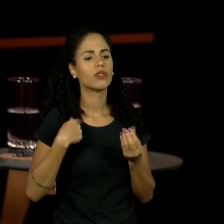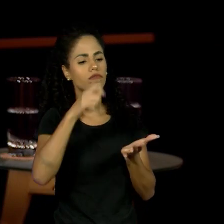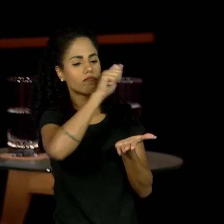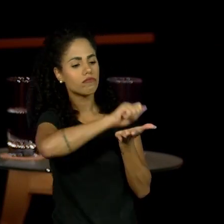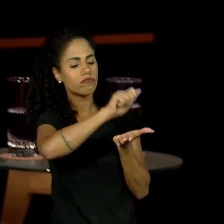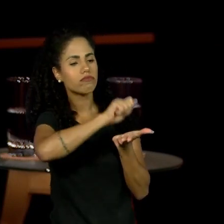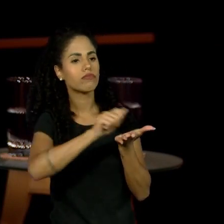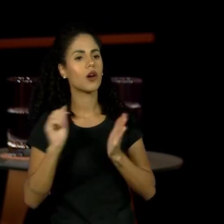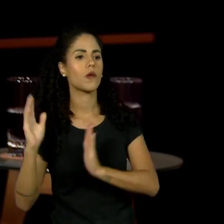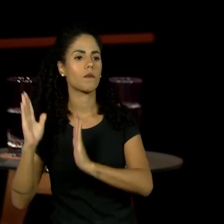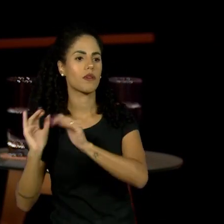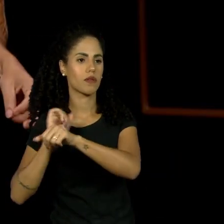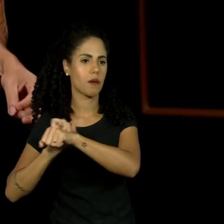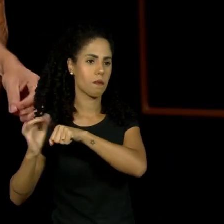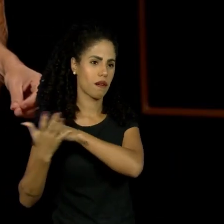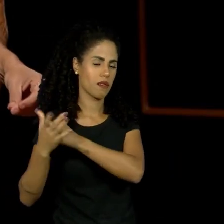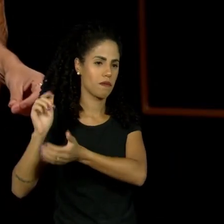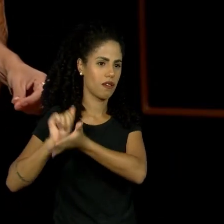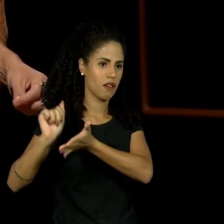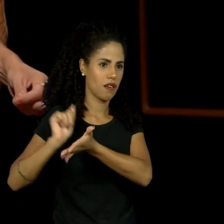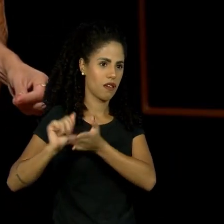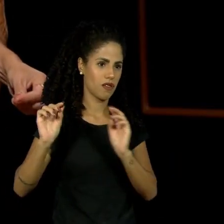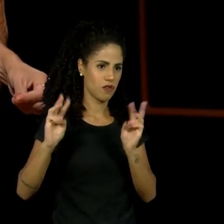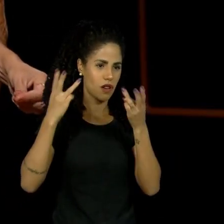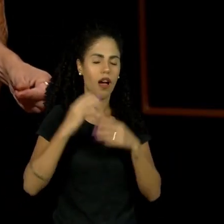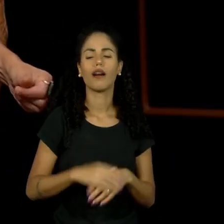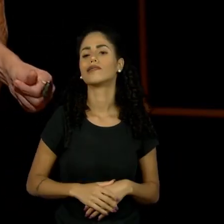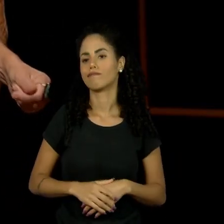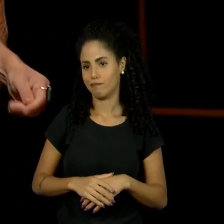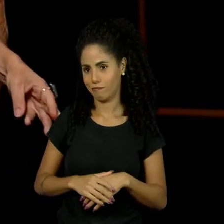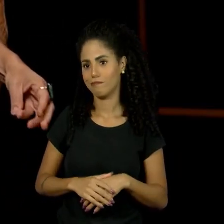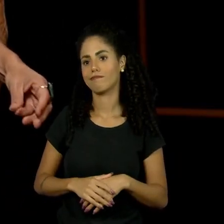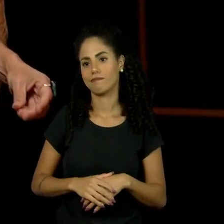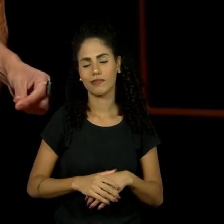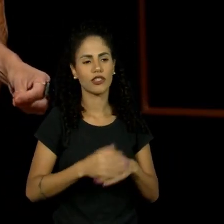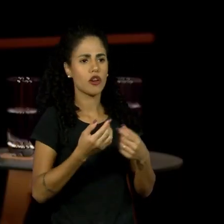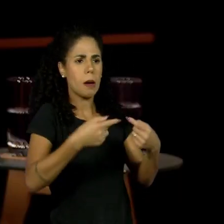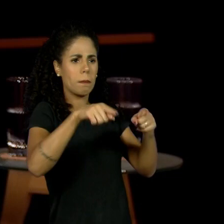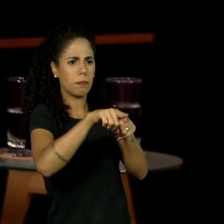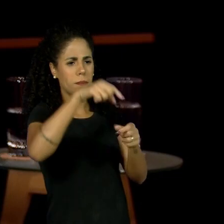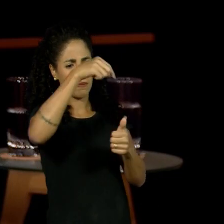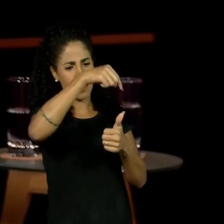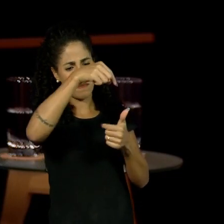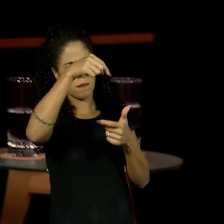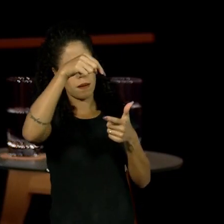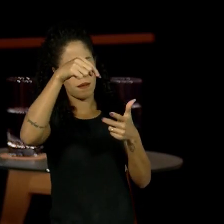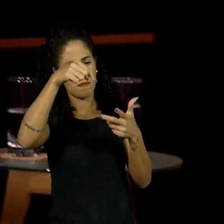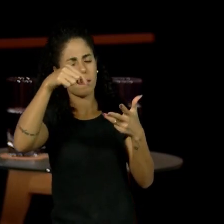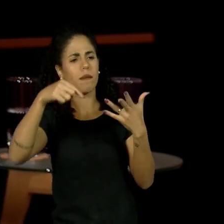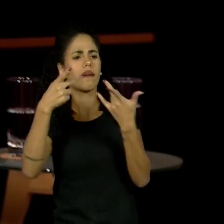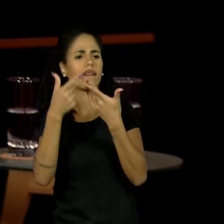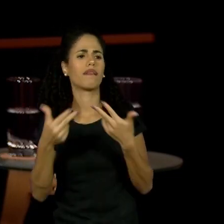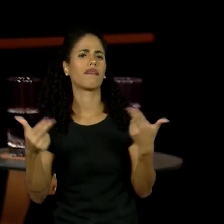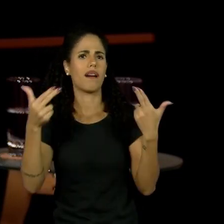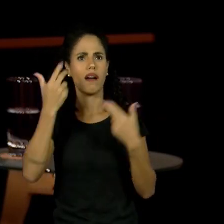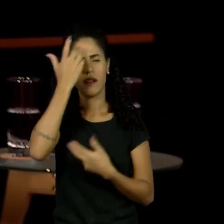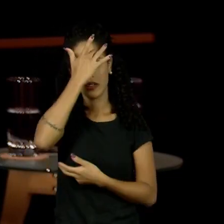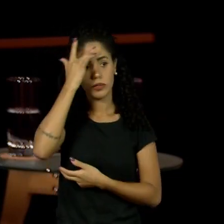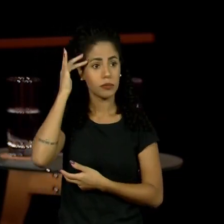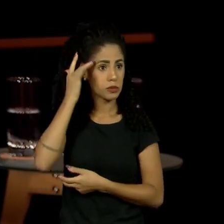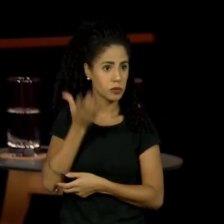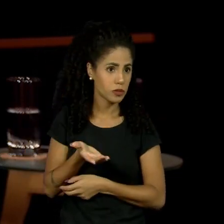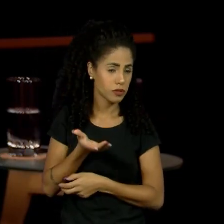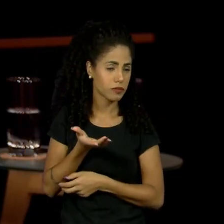durante a pandemia, né? Nesse show. Totalmente. Parcerias com Chico César, Dani Black, Alzira Espíndola. E